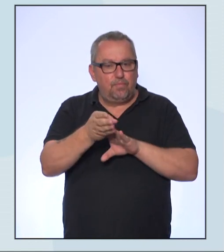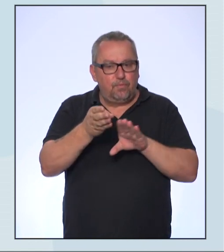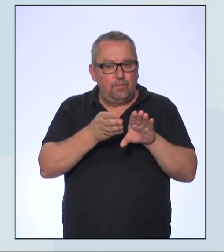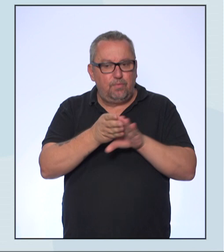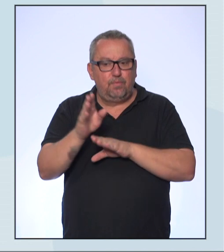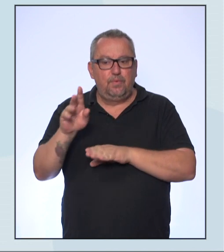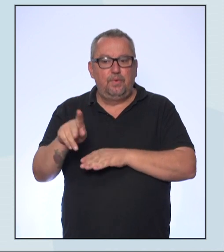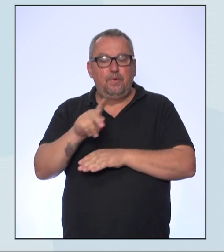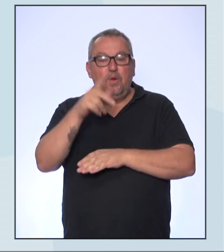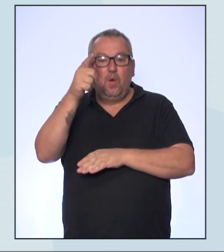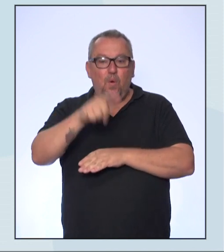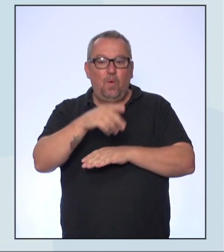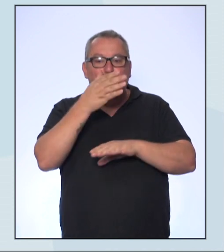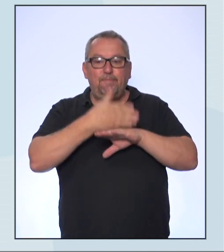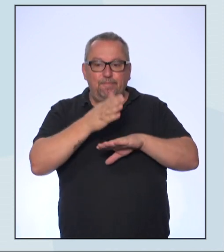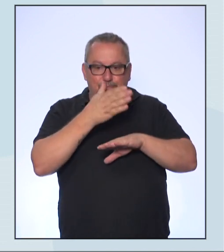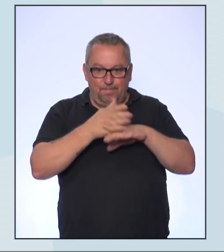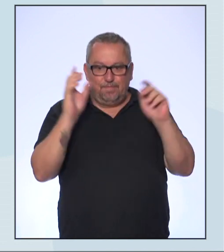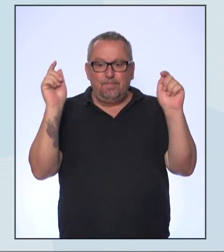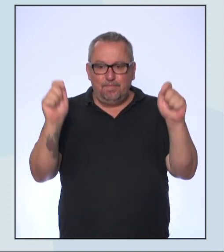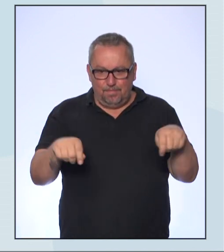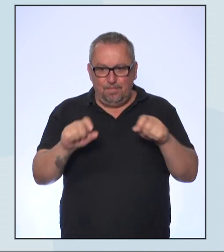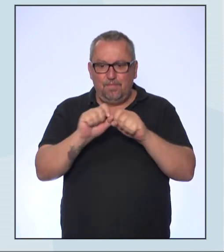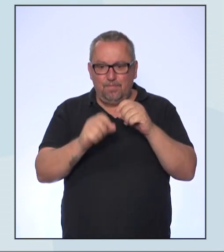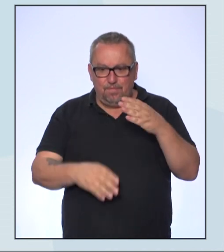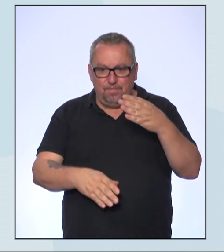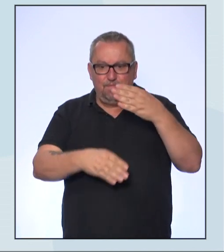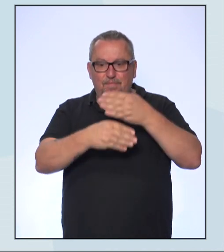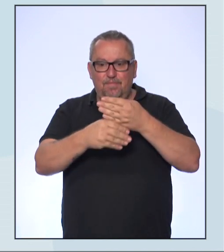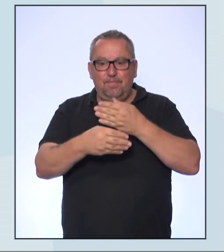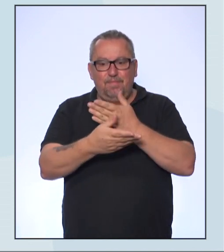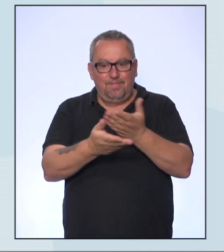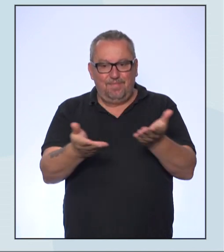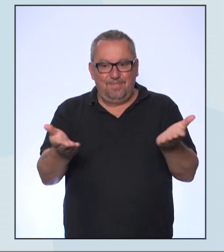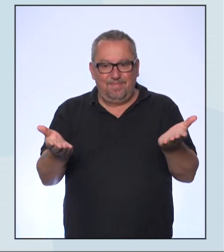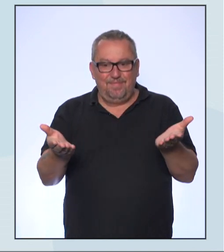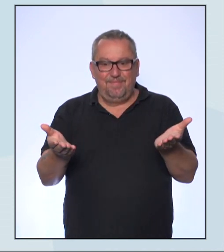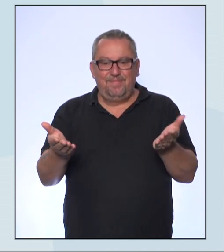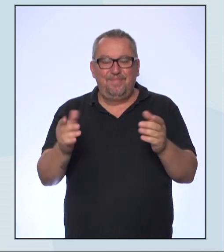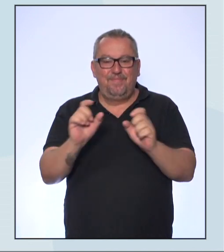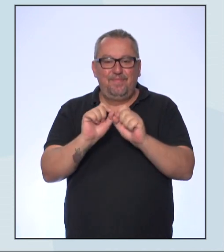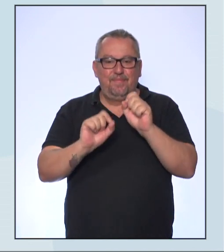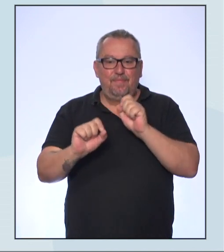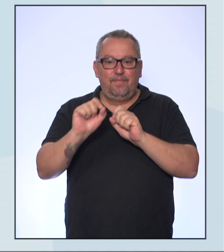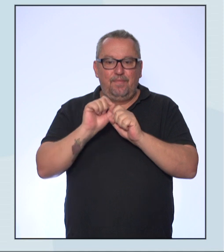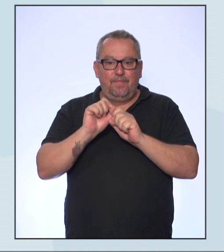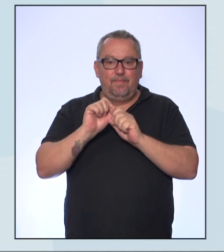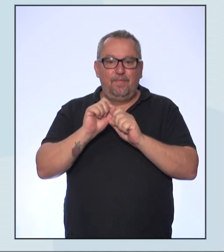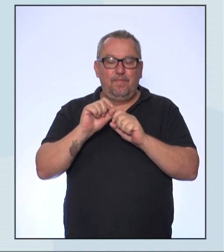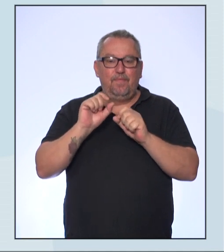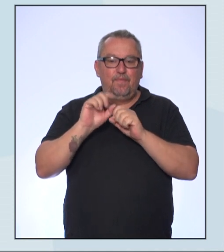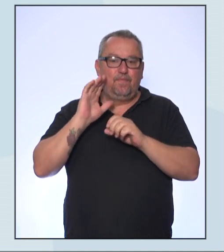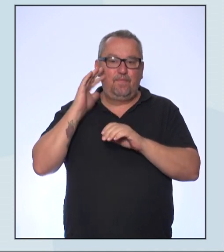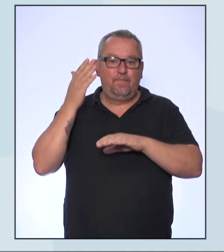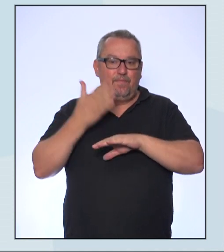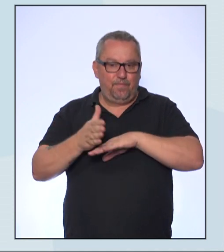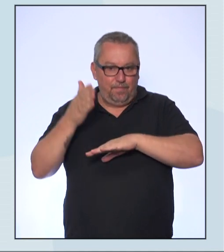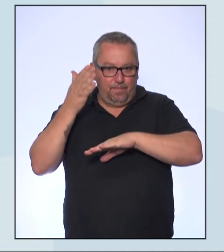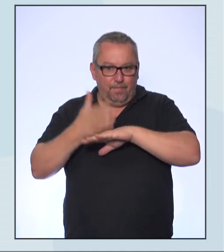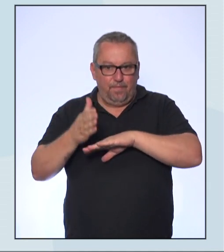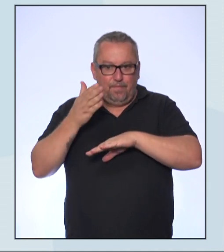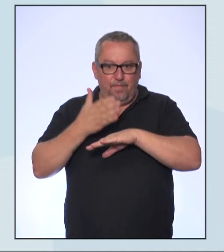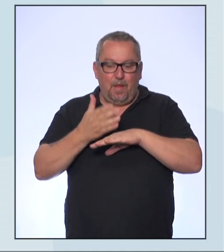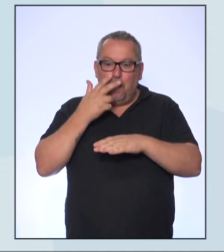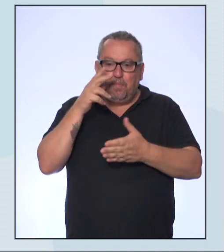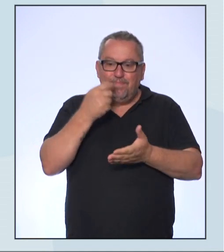também, outras atividades que eles poderão complementar para vocês. Vamos fazer umas resoluções de atividades, como uma lição de